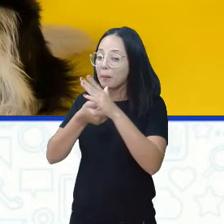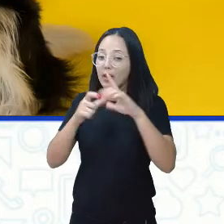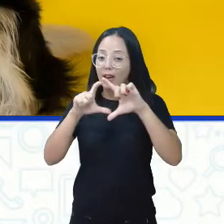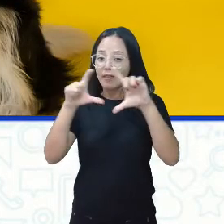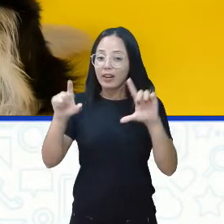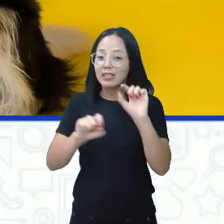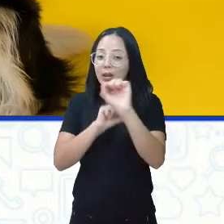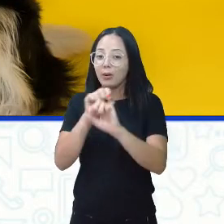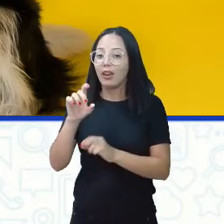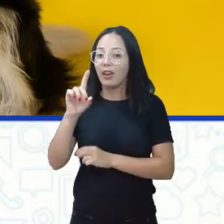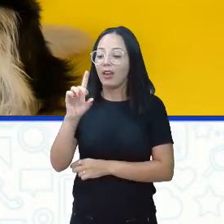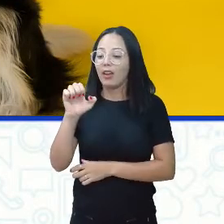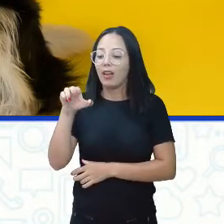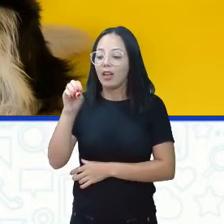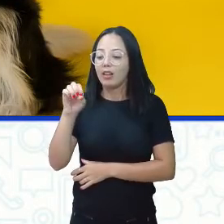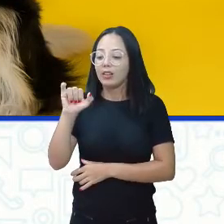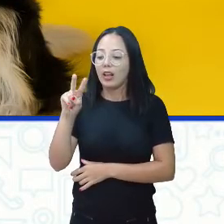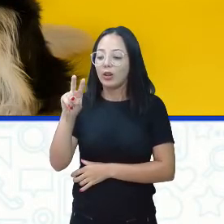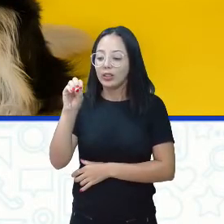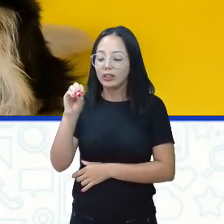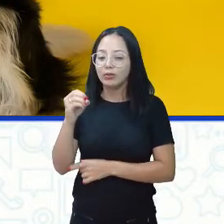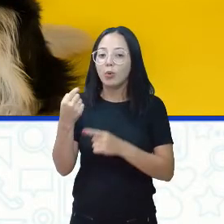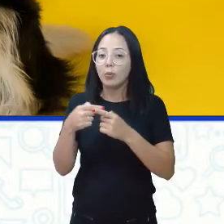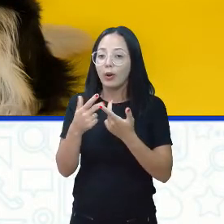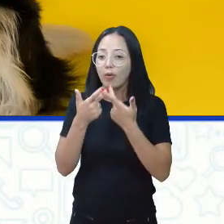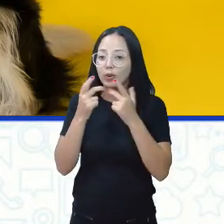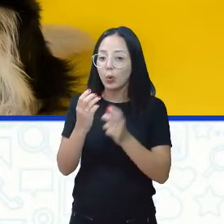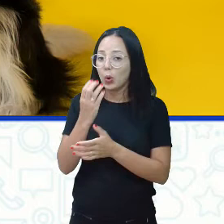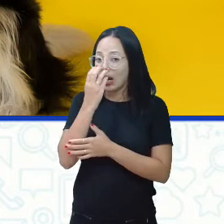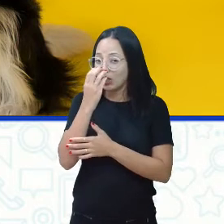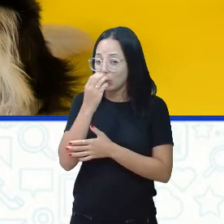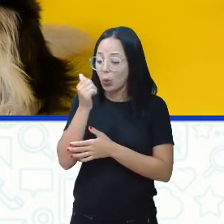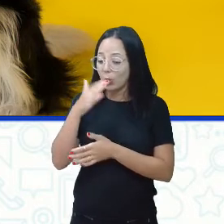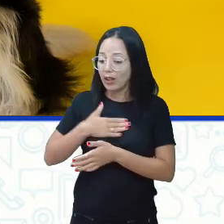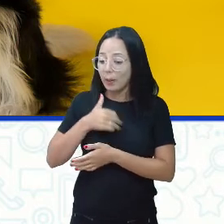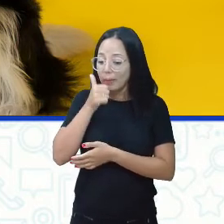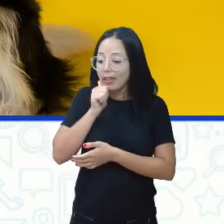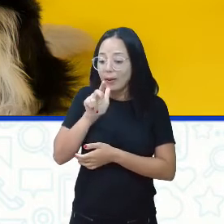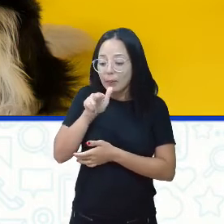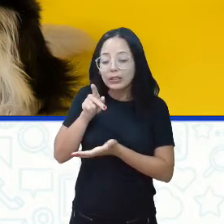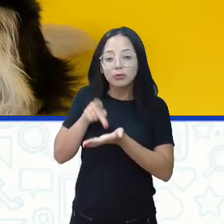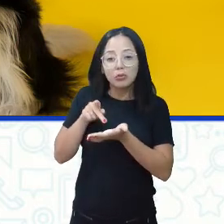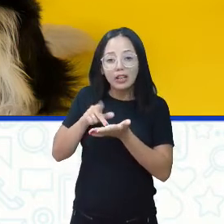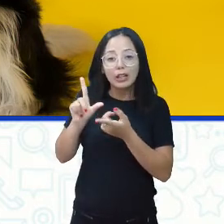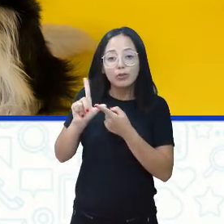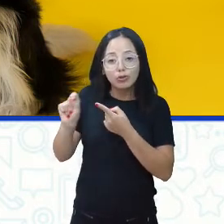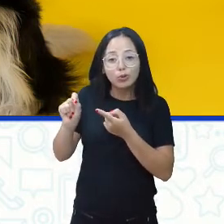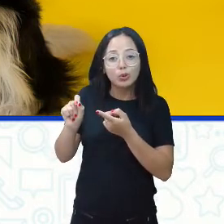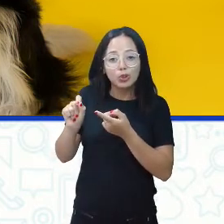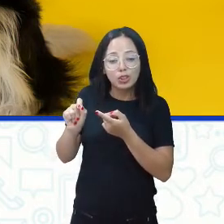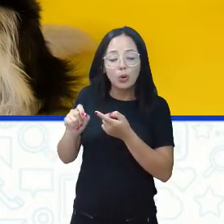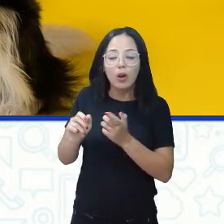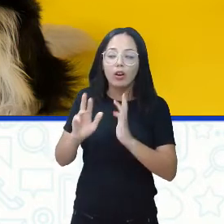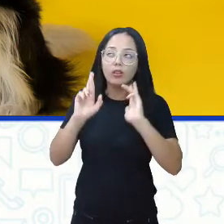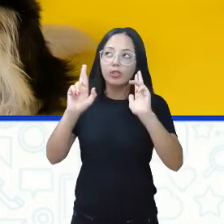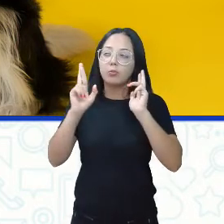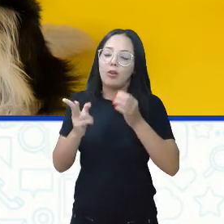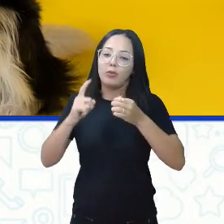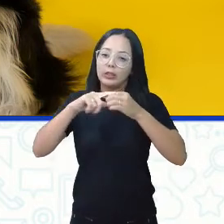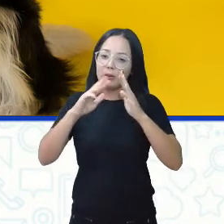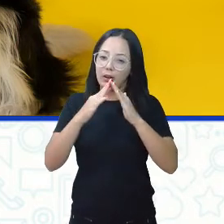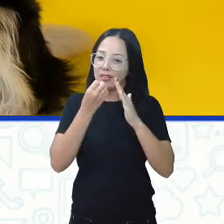sentido denotativo, né, minha gente? Porque eu tô dizendo que o cachorrinho da minha irmã realmente fugiu, espero que ele tenha voltado para casa são e salvo,